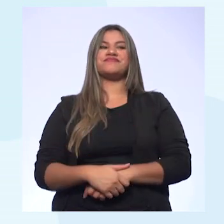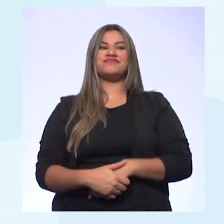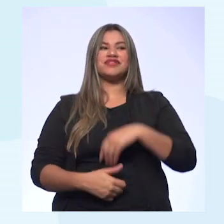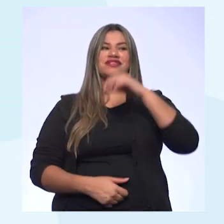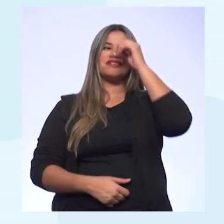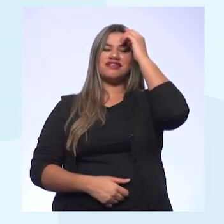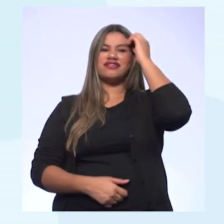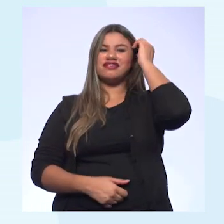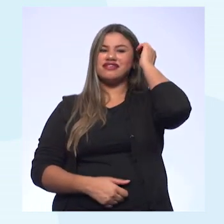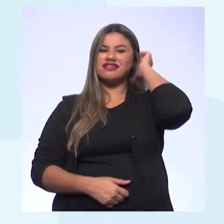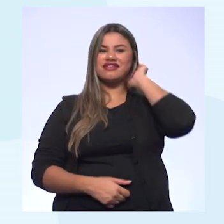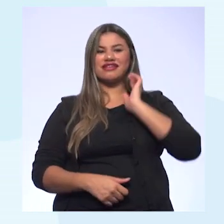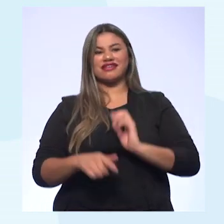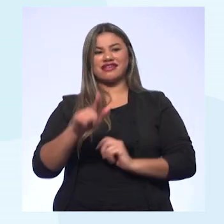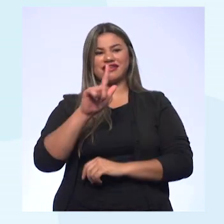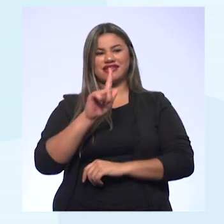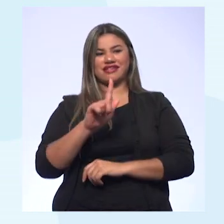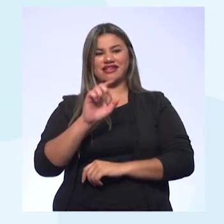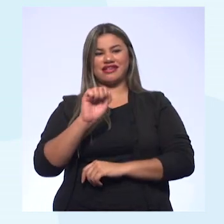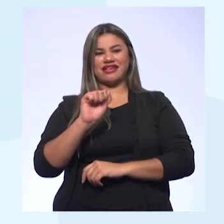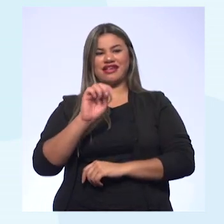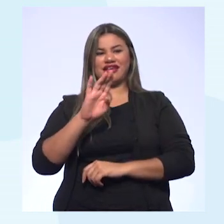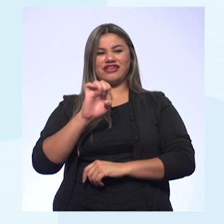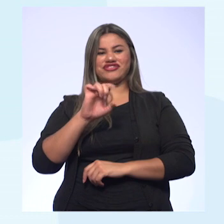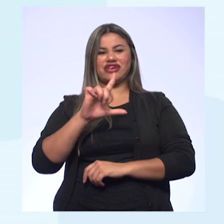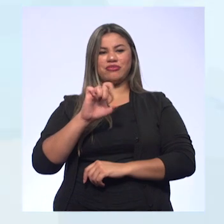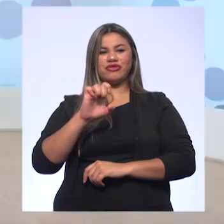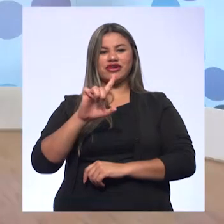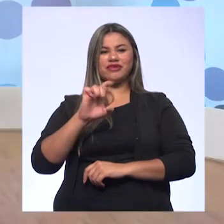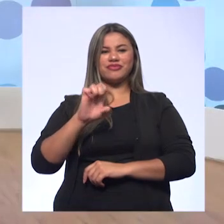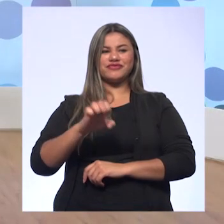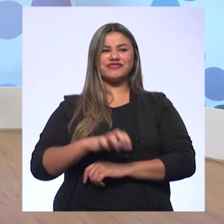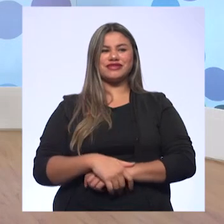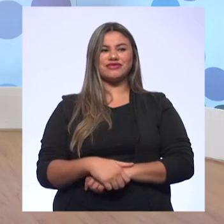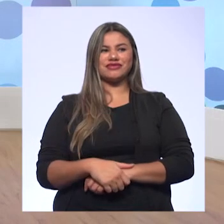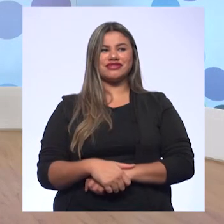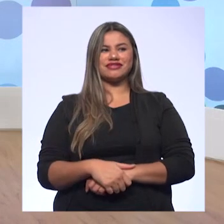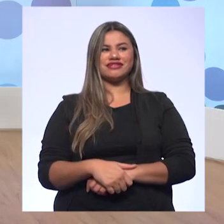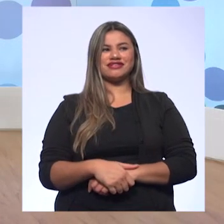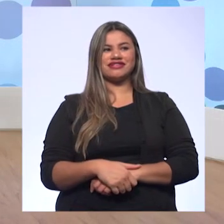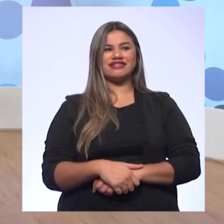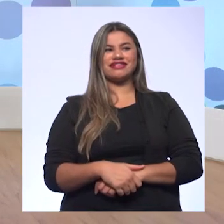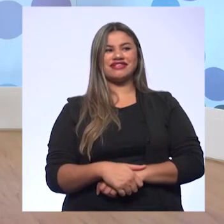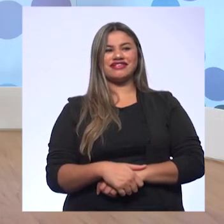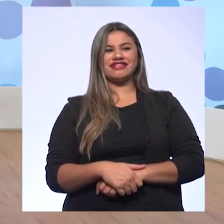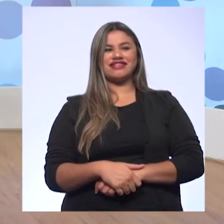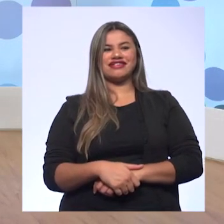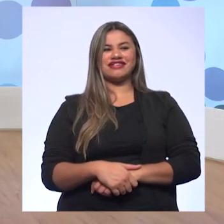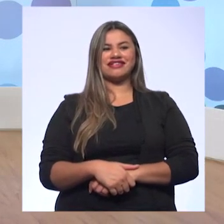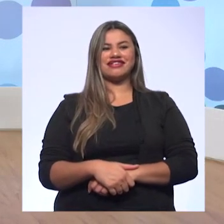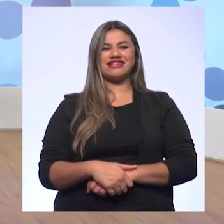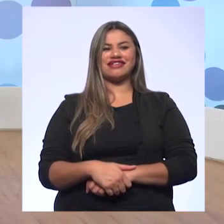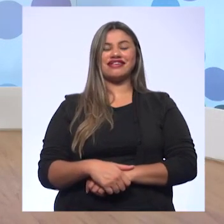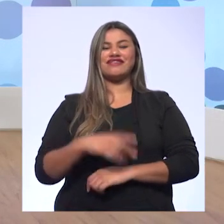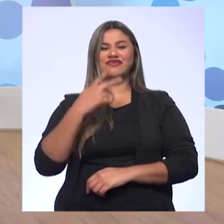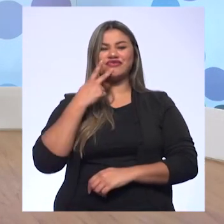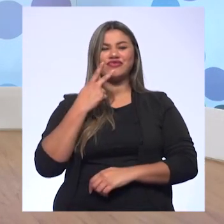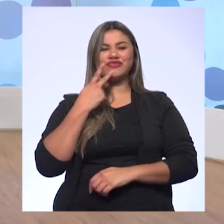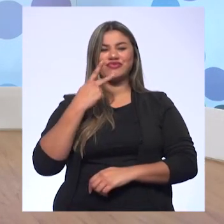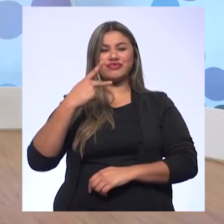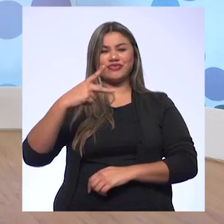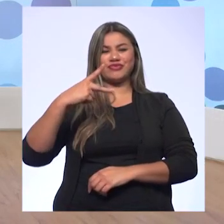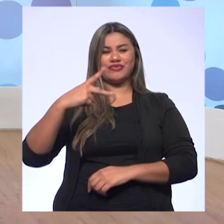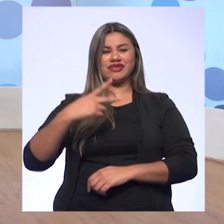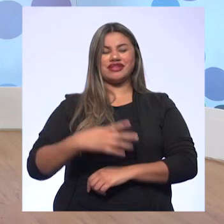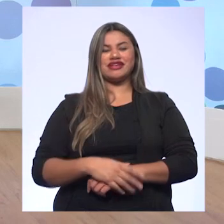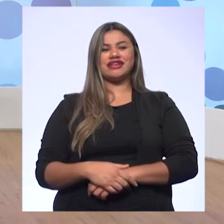Gabriele colocou P, também não tem, P. P também não tem. O E já tá lá, que eu não consigo entender